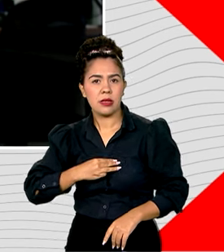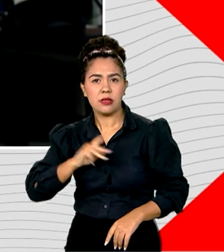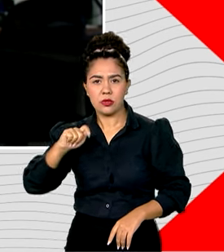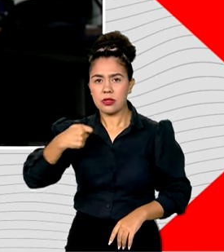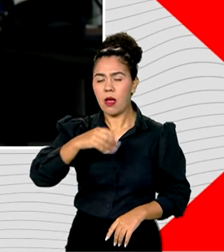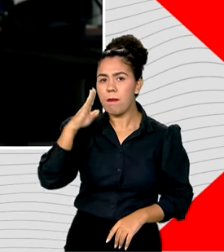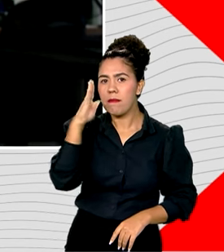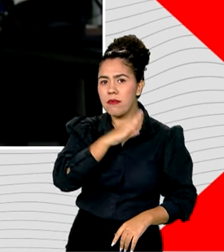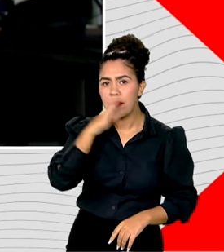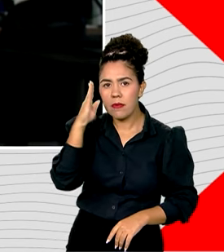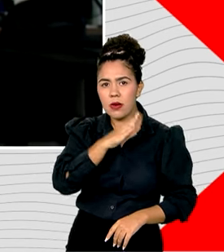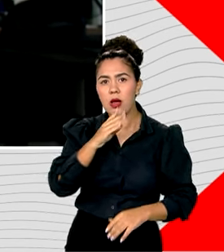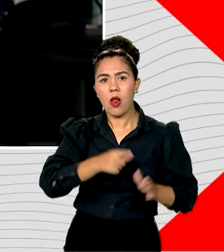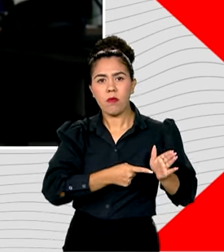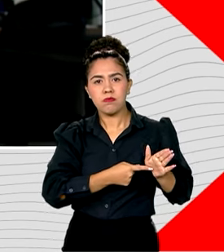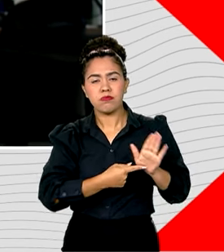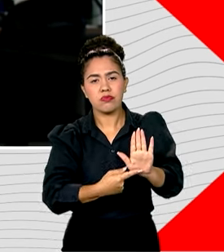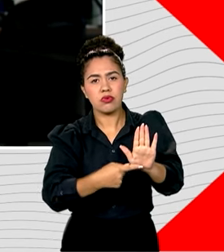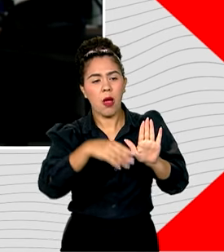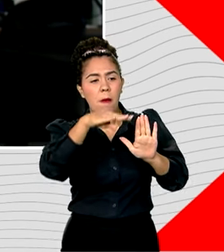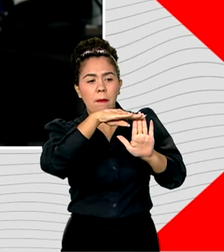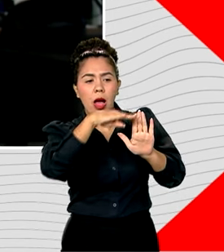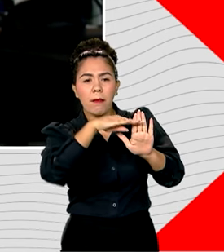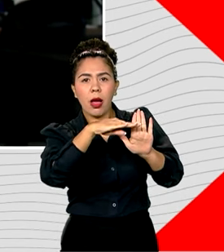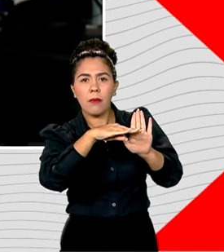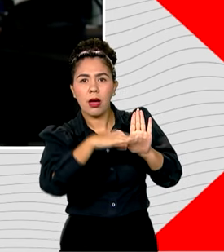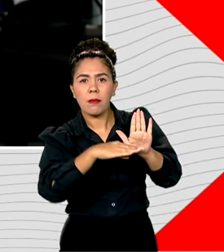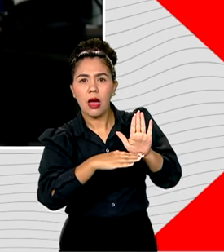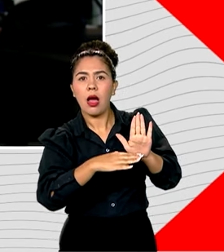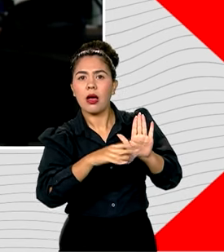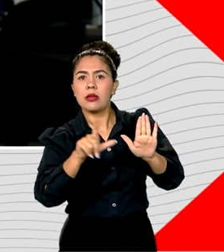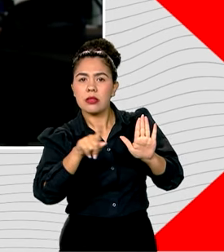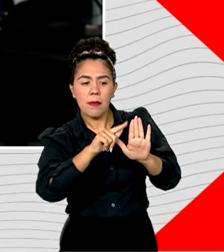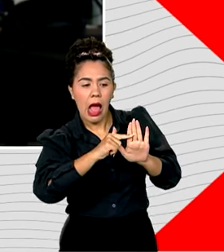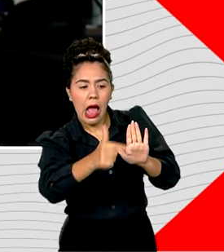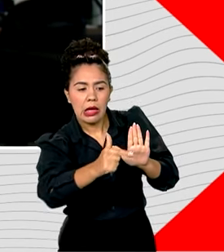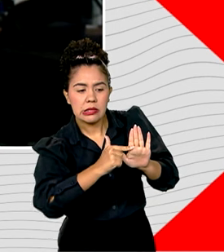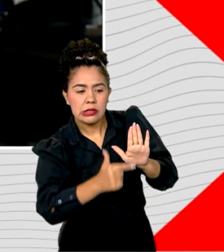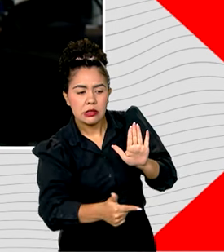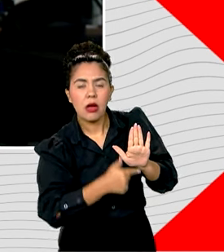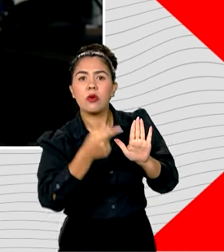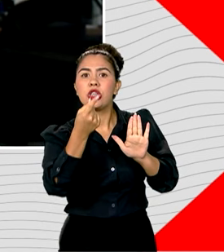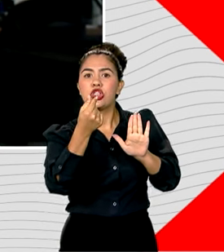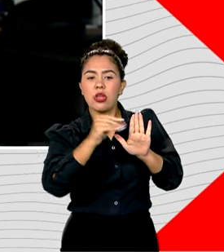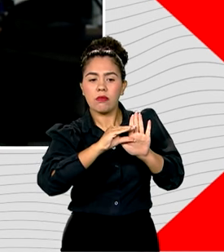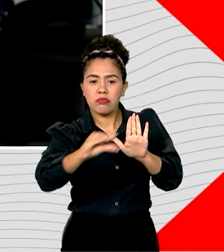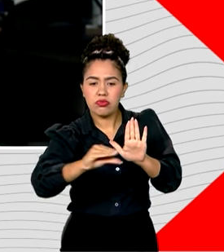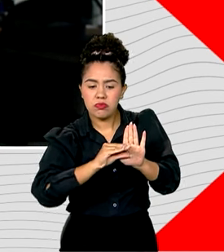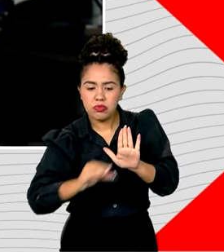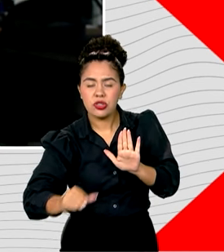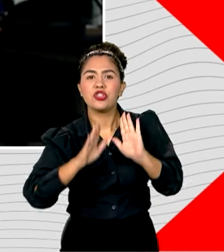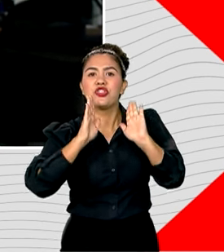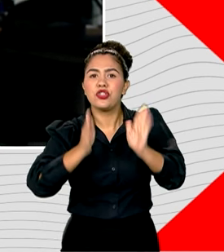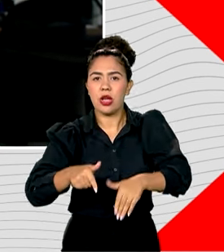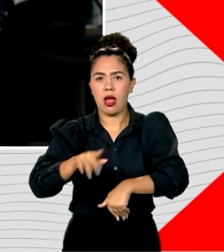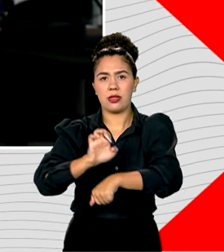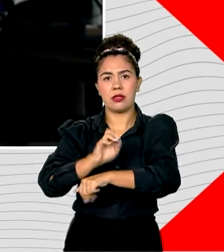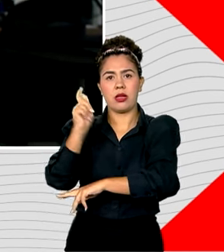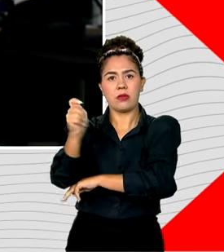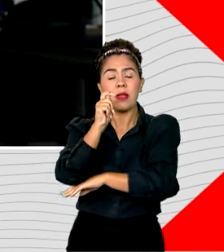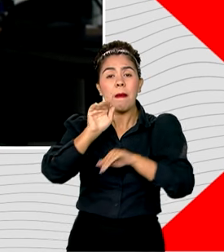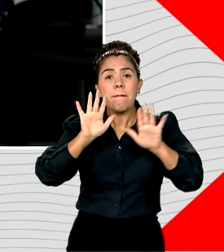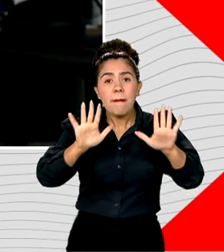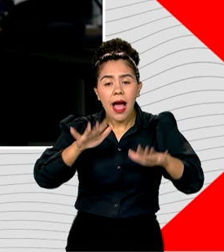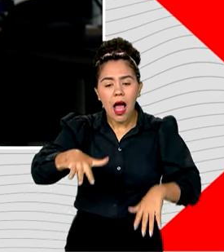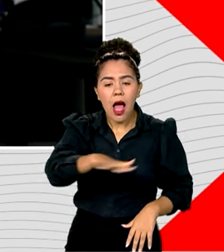né ações e e recursos que foram já liberados ao Rio Grande do Sul mas falo especificamente da pasta saúde ministra